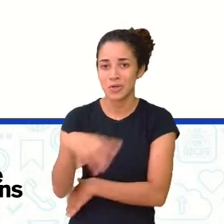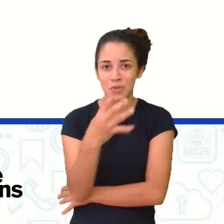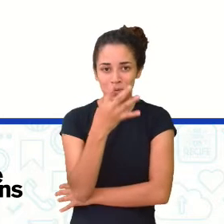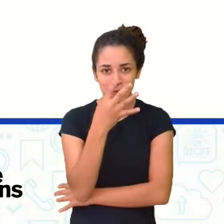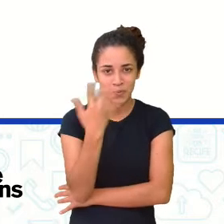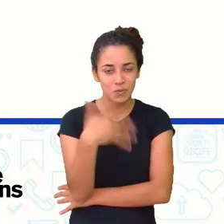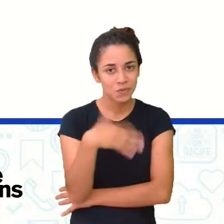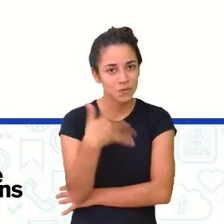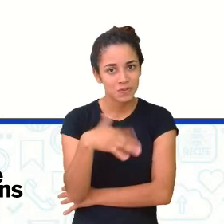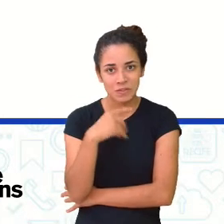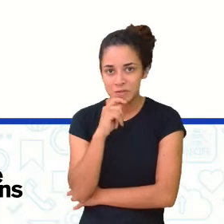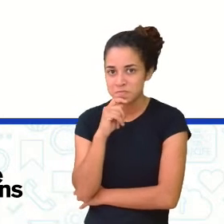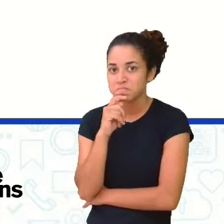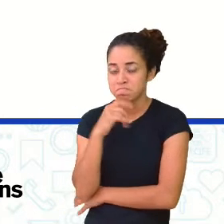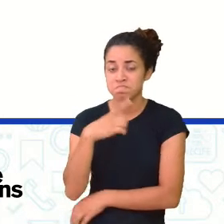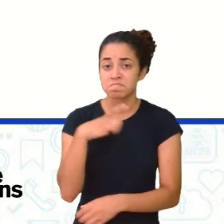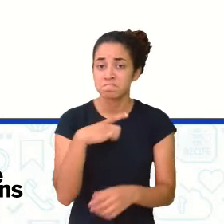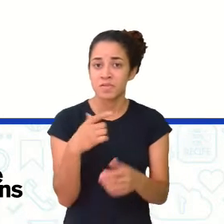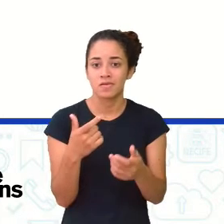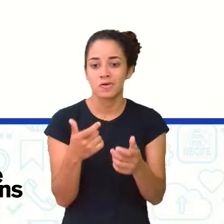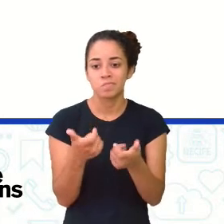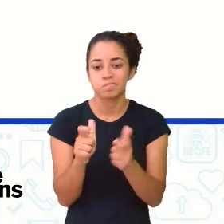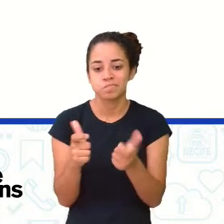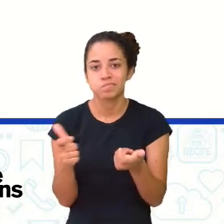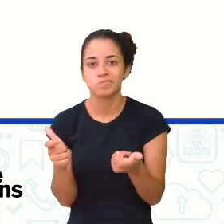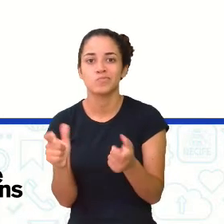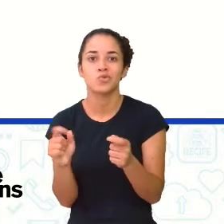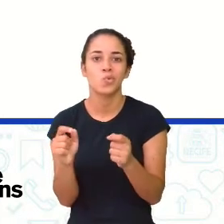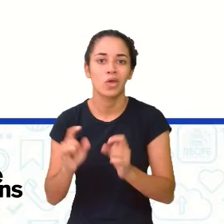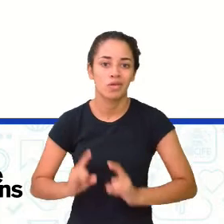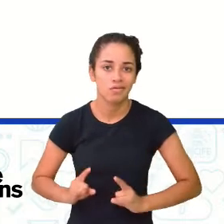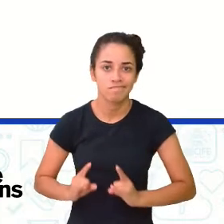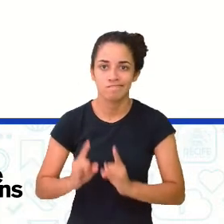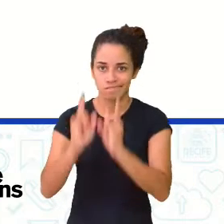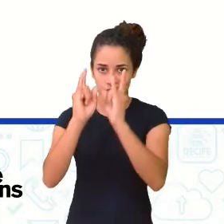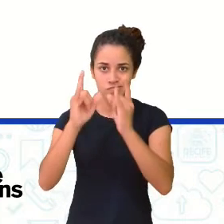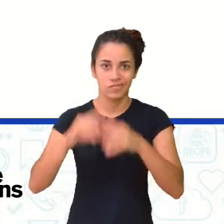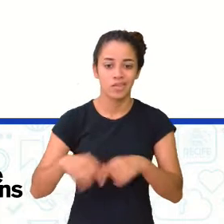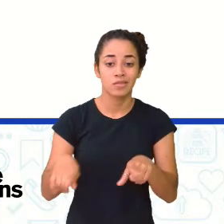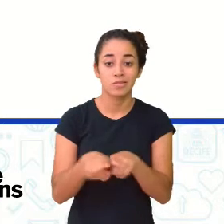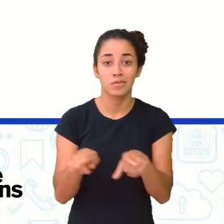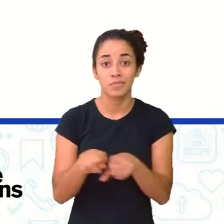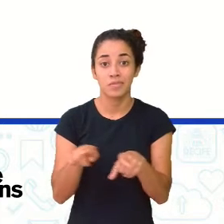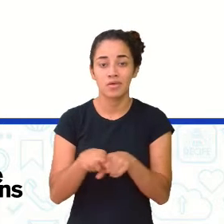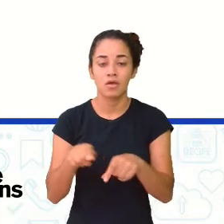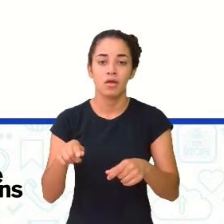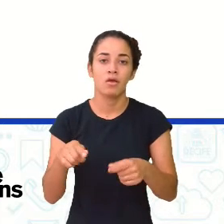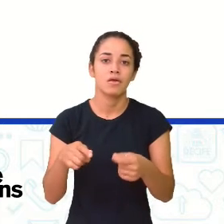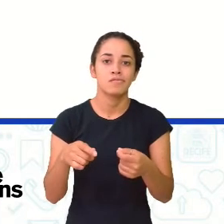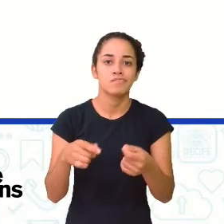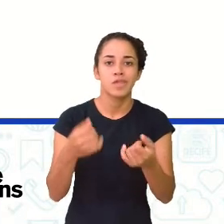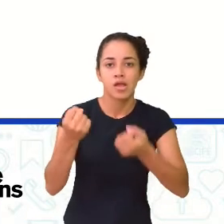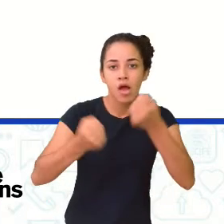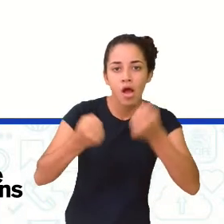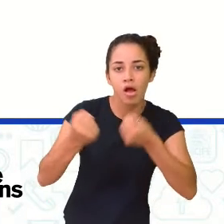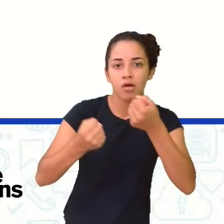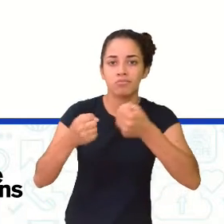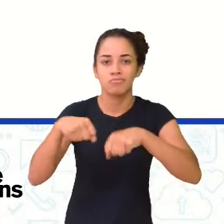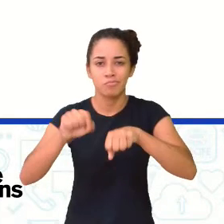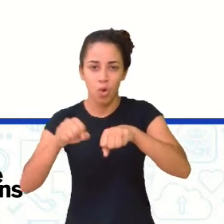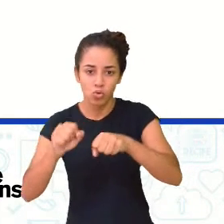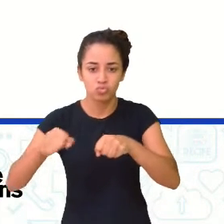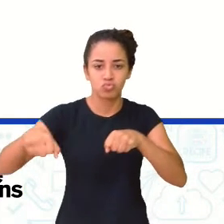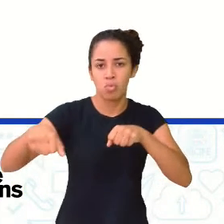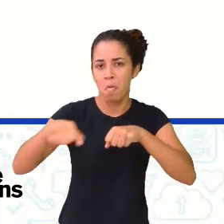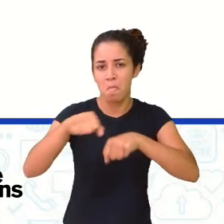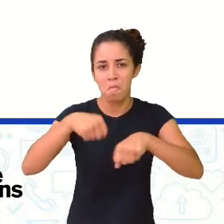temos aí grande quantidade de edifícios, a circulação de veículos dentro de uma cidade como nossa, do